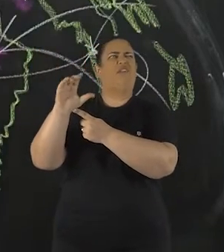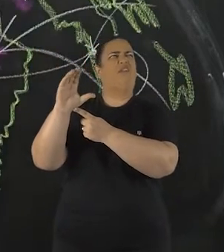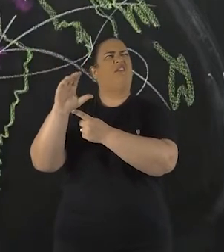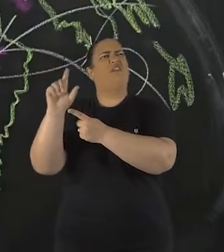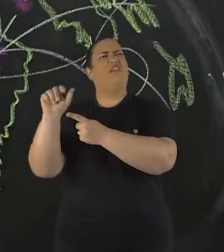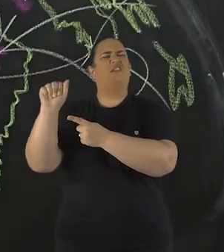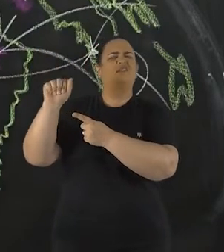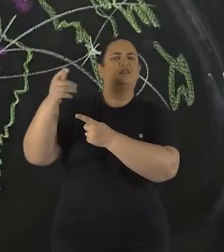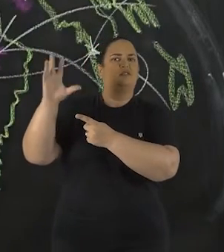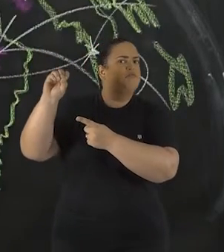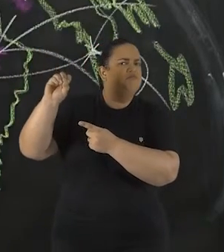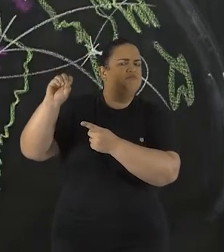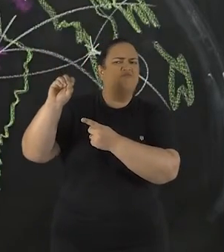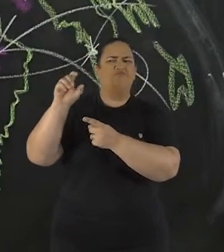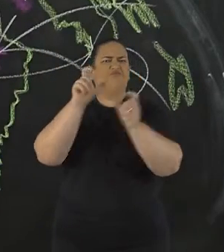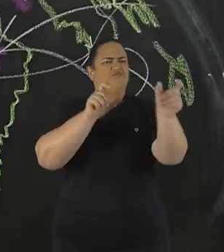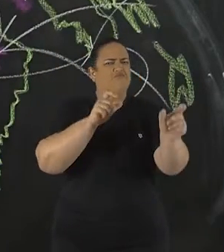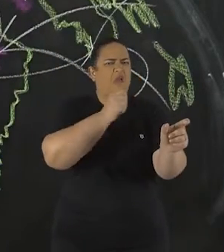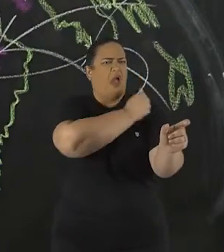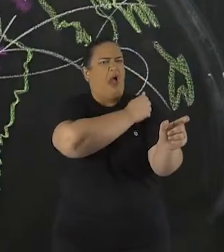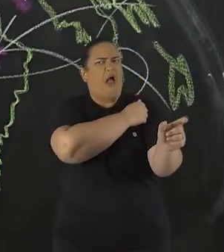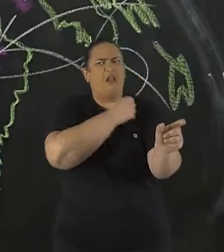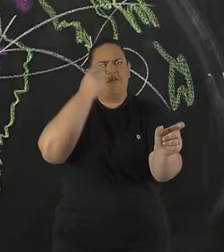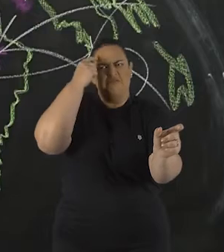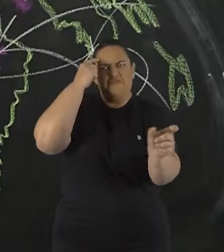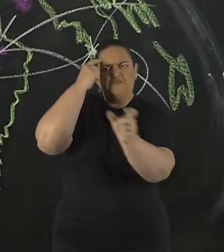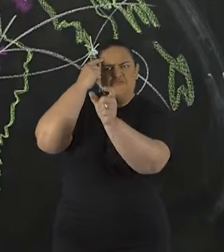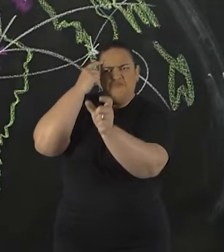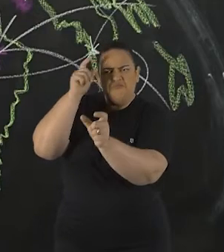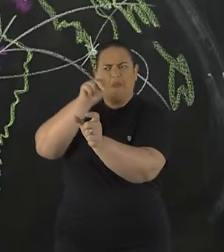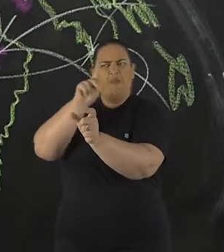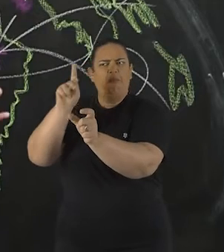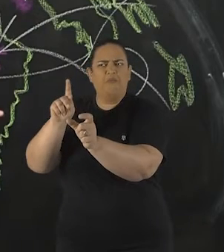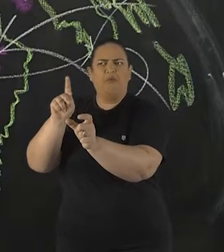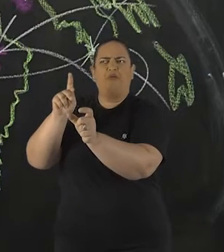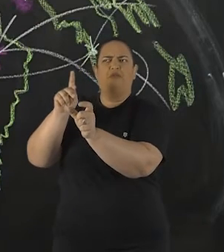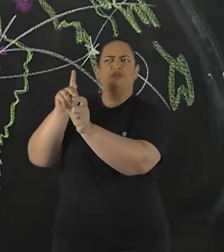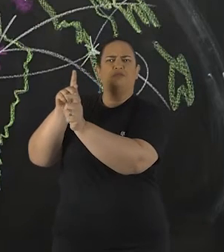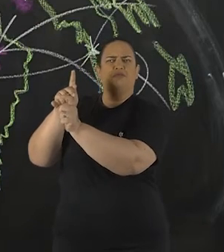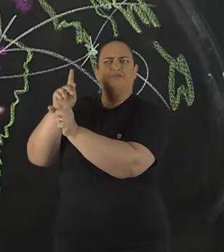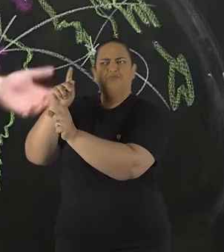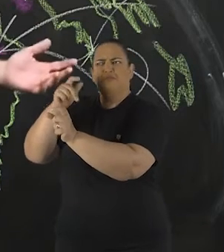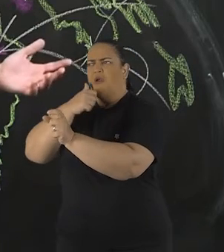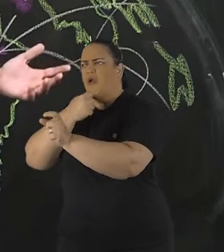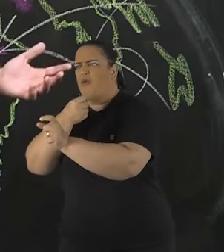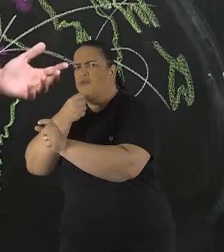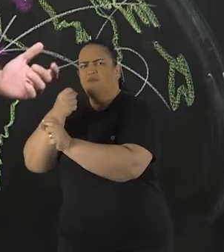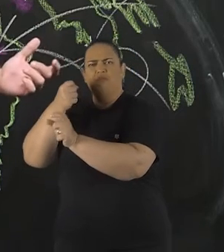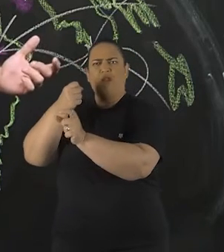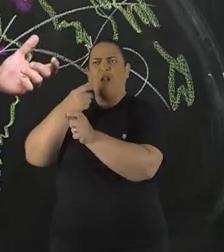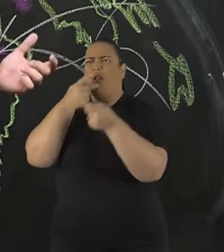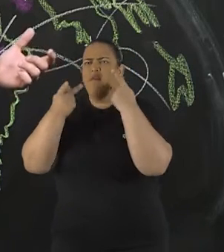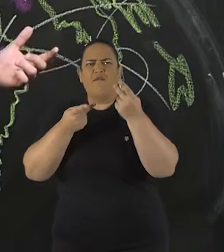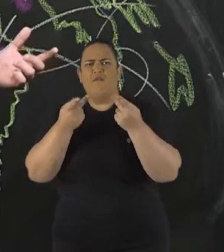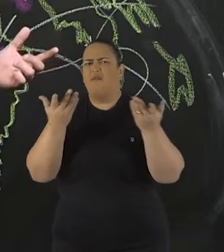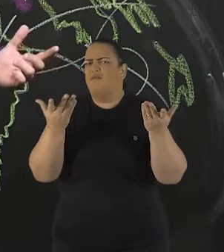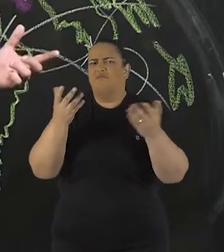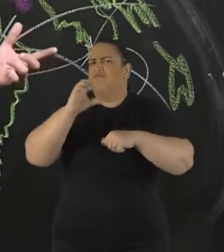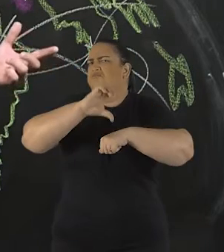desde professores, alunos, até economistas, jornalistas, afinal, o que é a